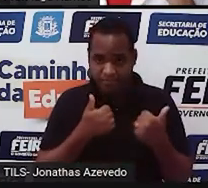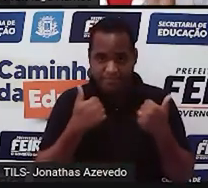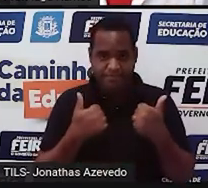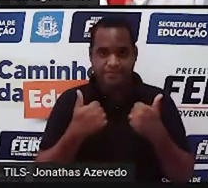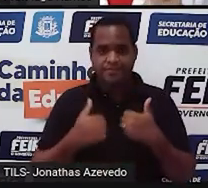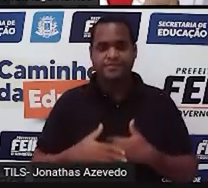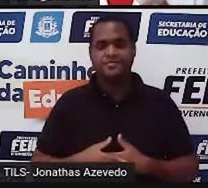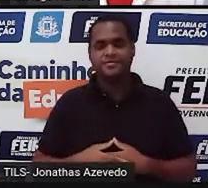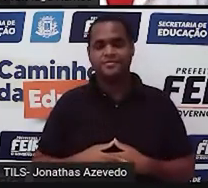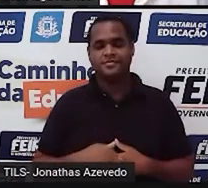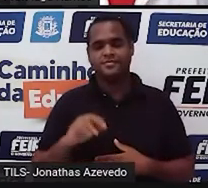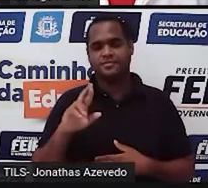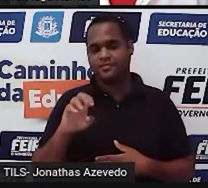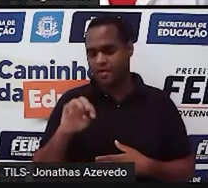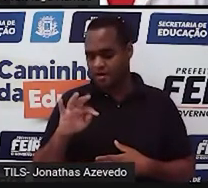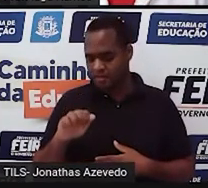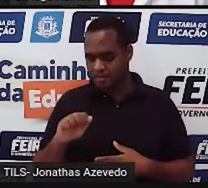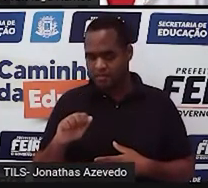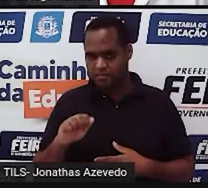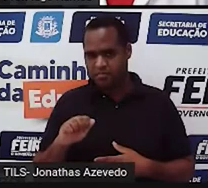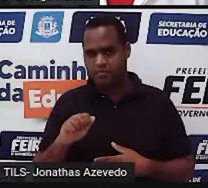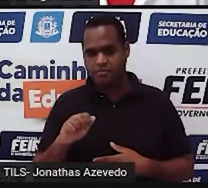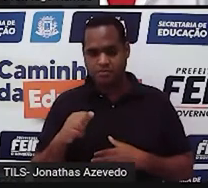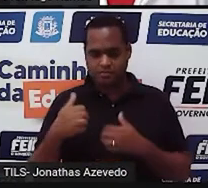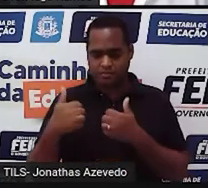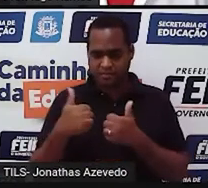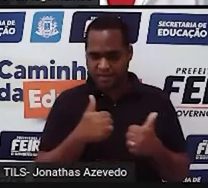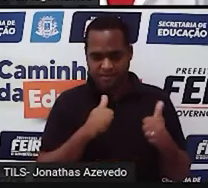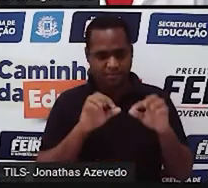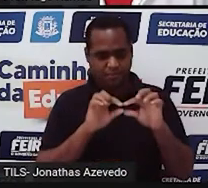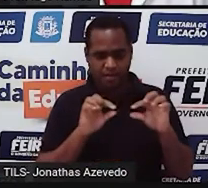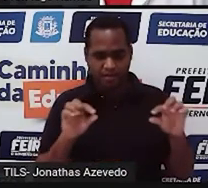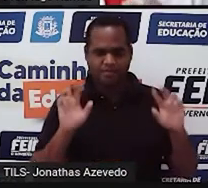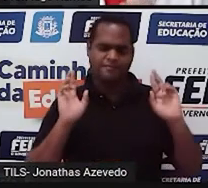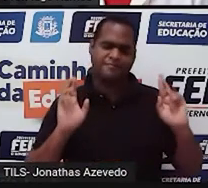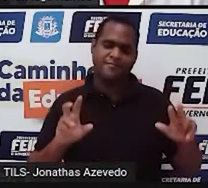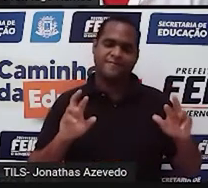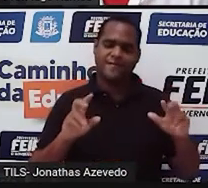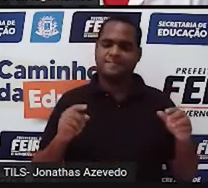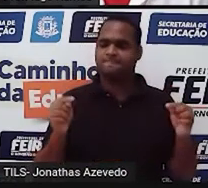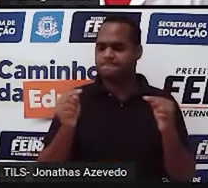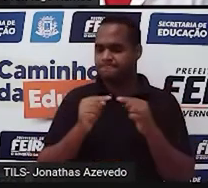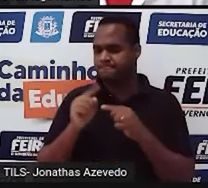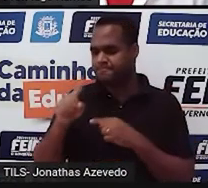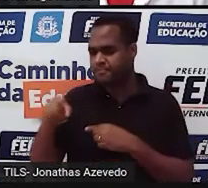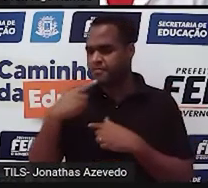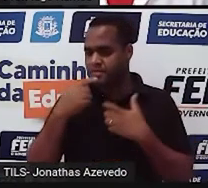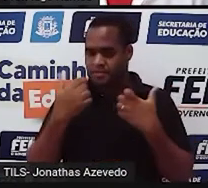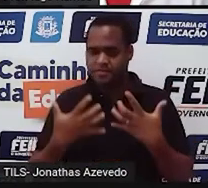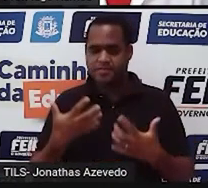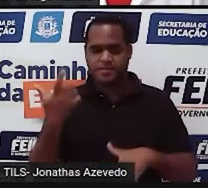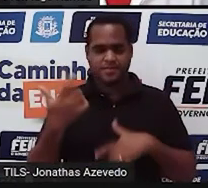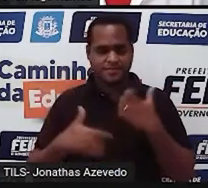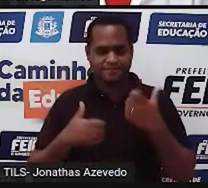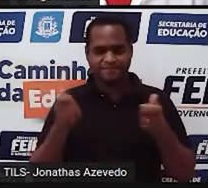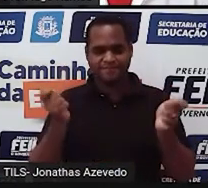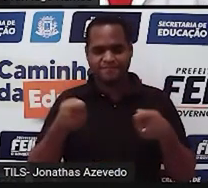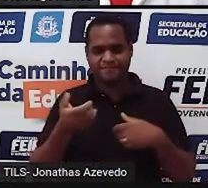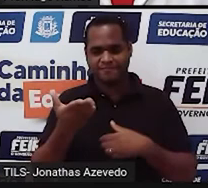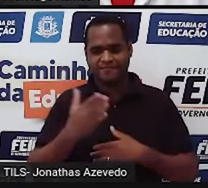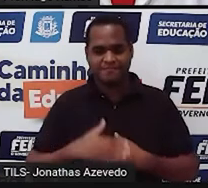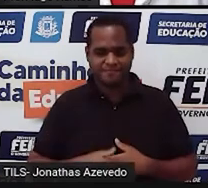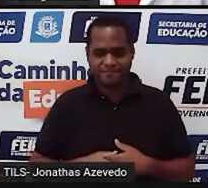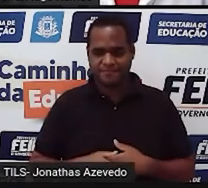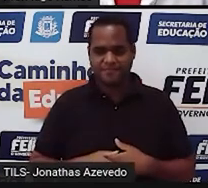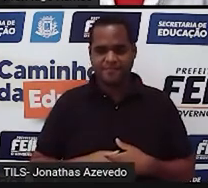é né reto e segmento de reta são coisas básicas na geometria tá bom Por isso que vale a pena a gente falar sobre elas certo